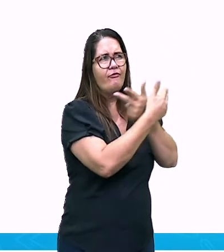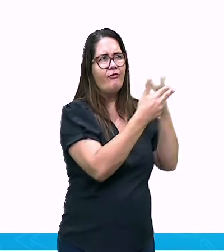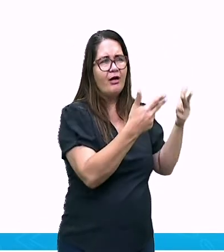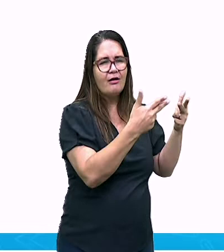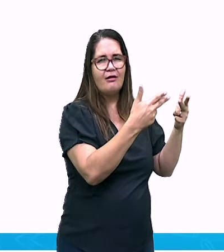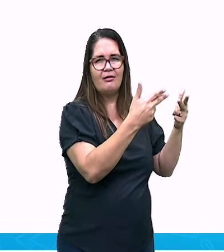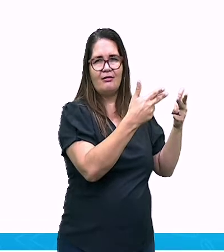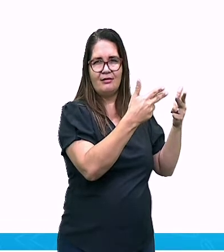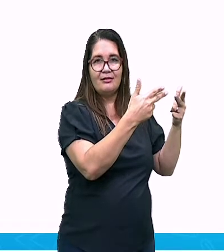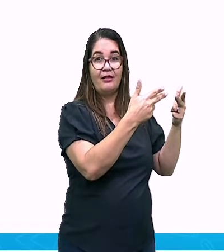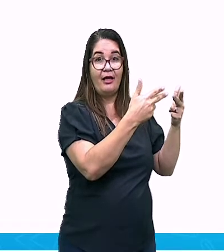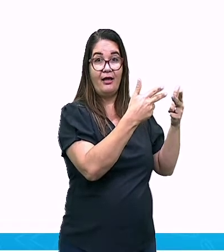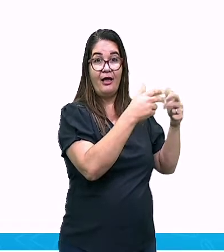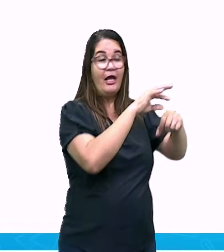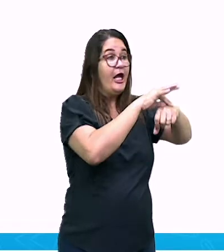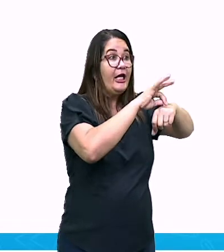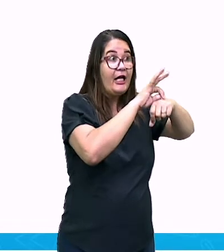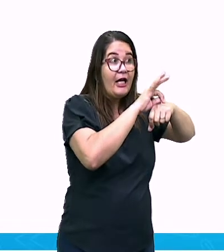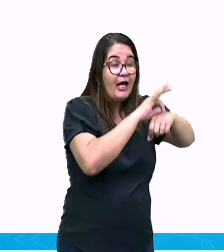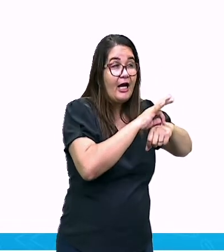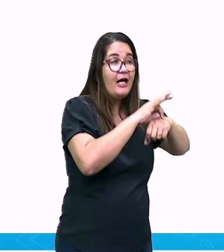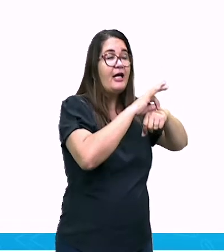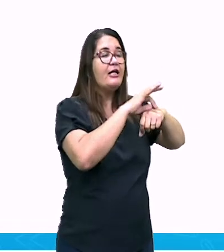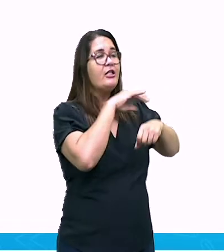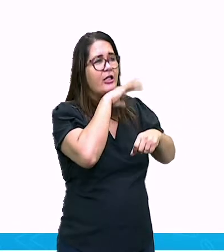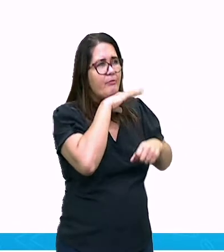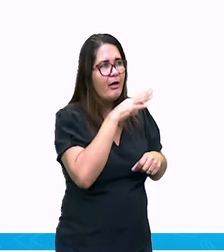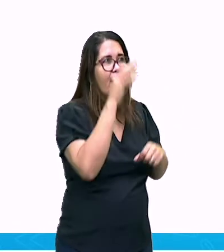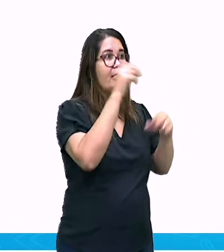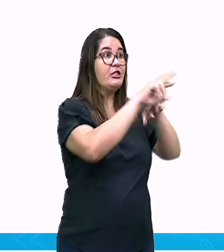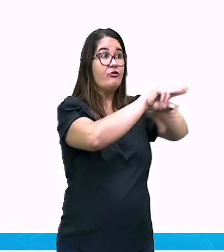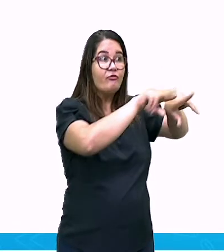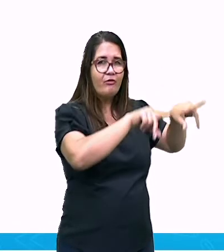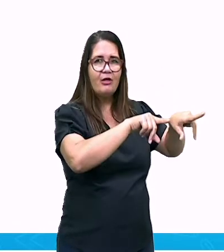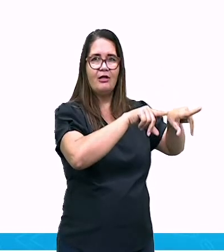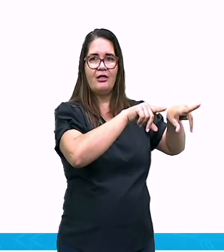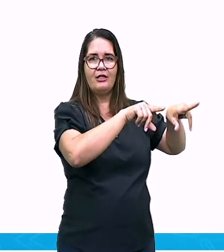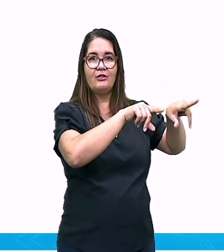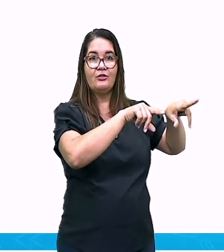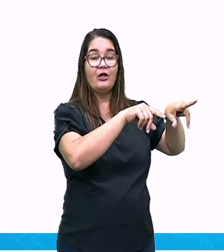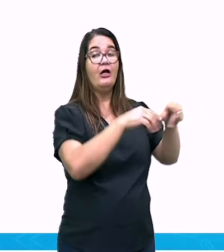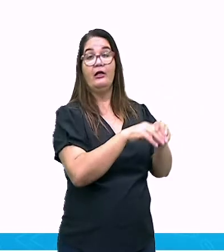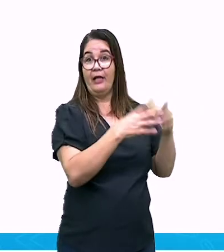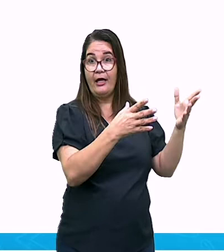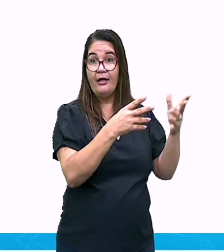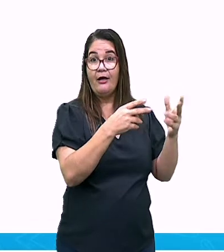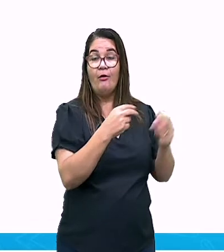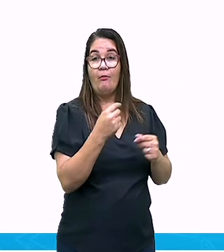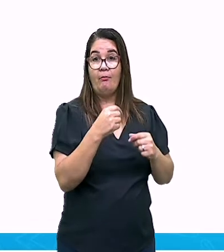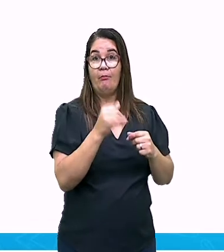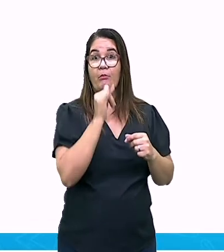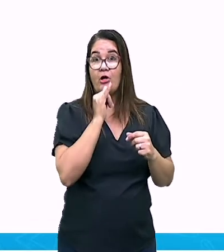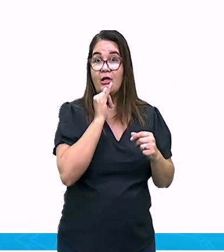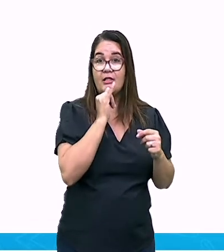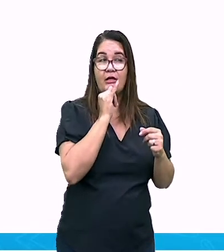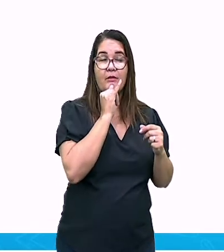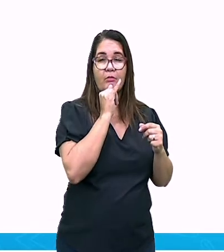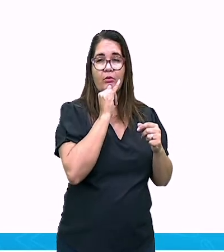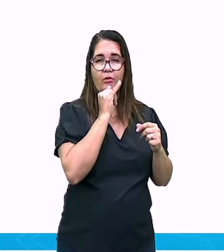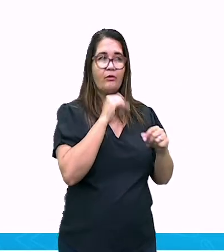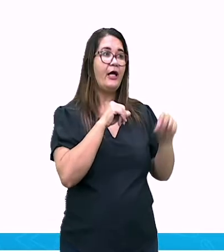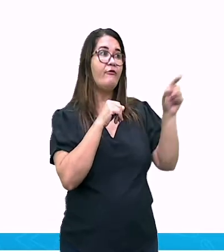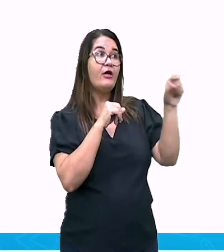Pois é, nós dependemos para ter esse gostinho delicioso do morango, por exemplo, em um suco